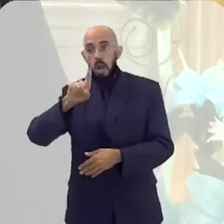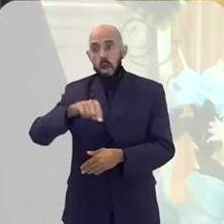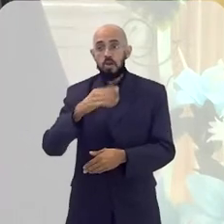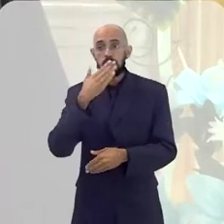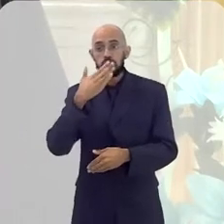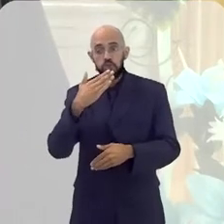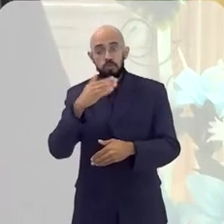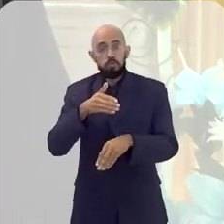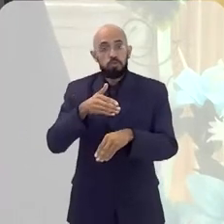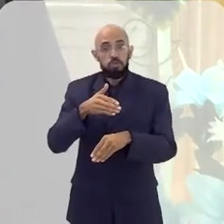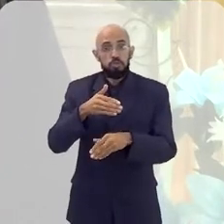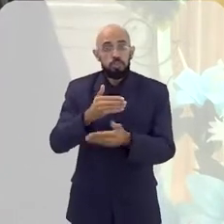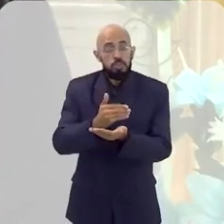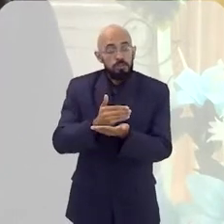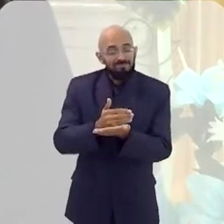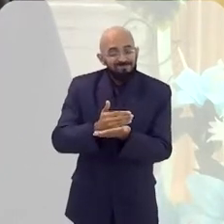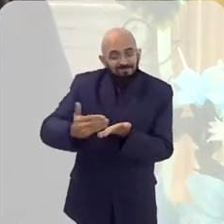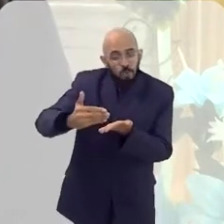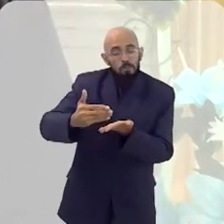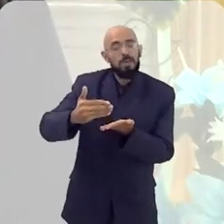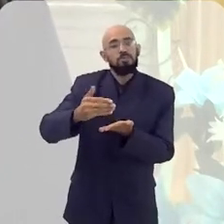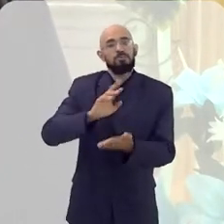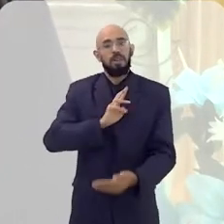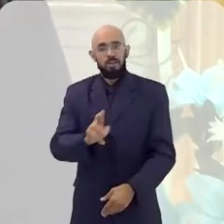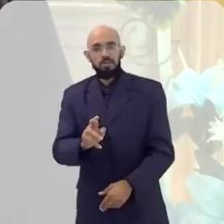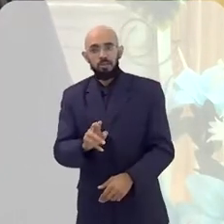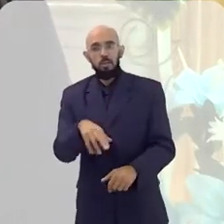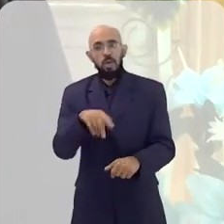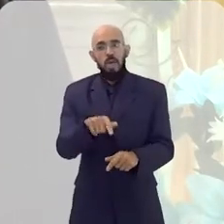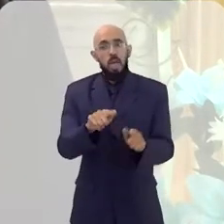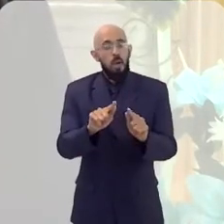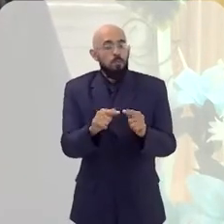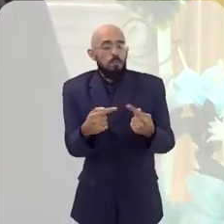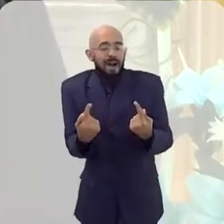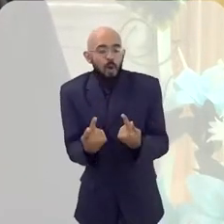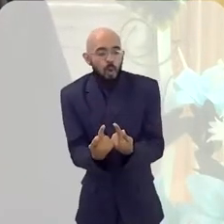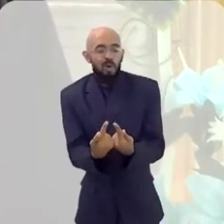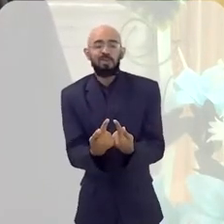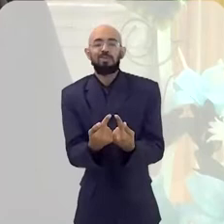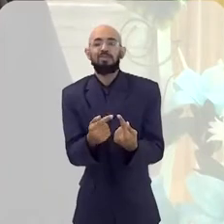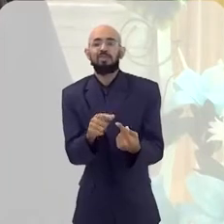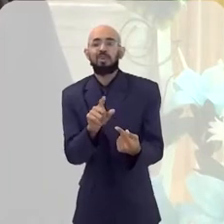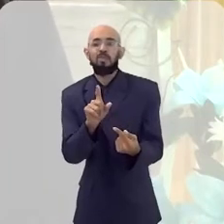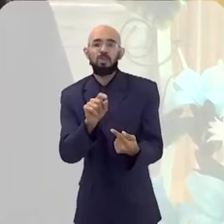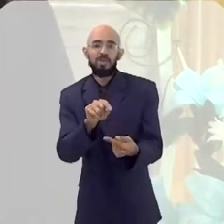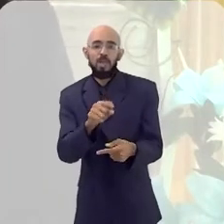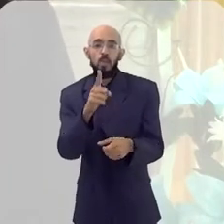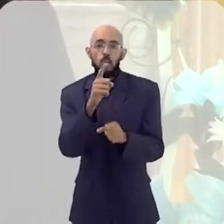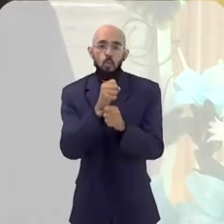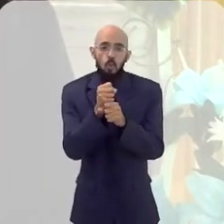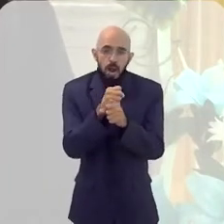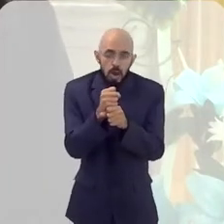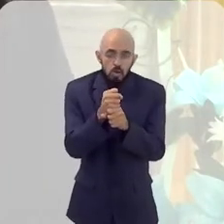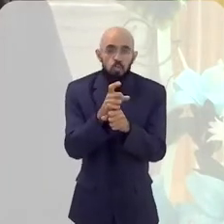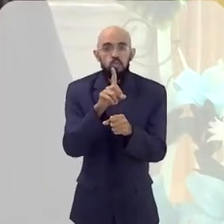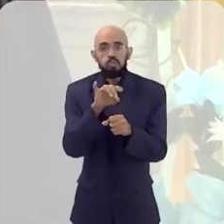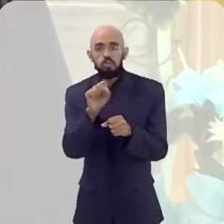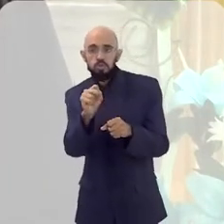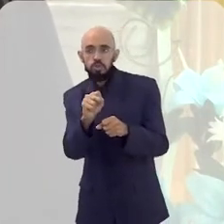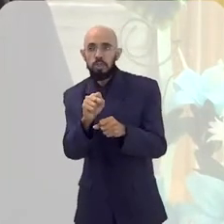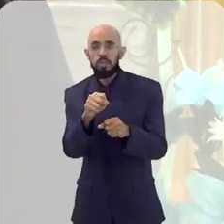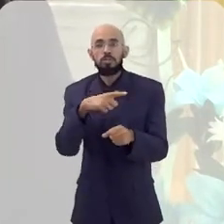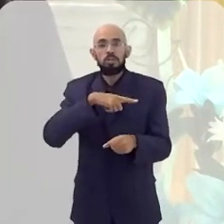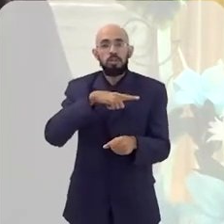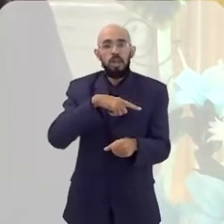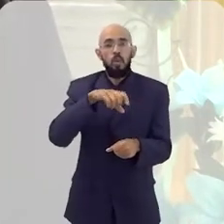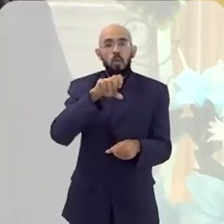de iniciação. Então, cada processo de iniciação é uma roda. O que é uma roda? Né? É o período de um ano, onde